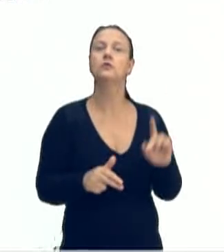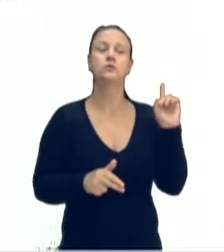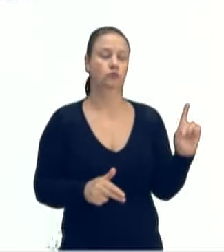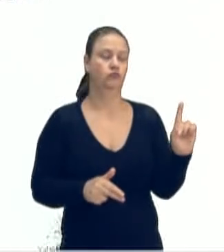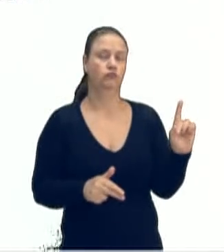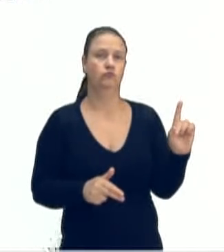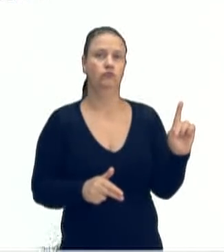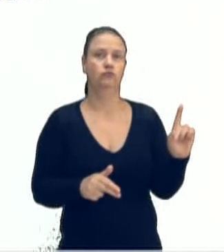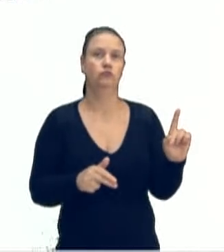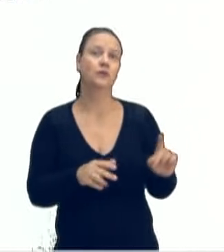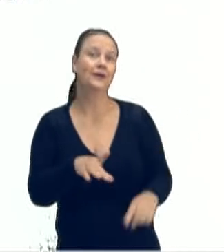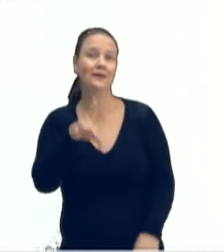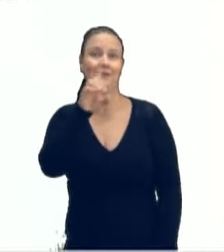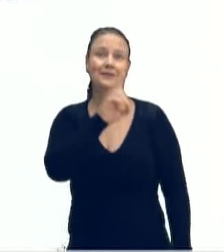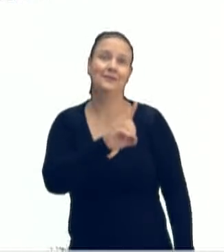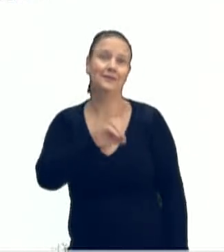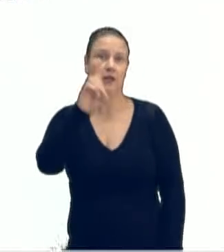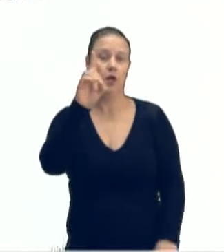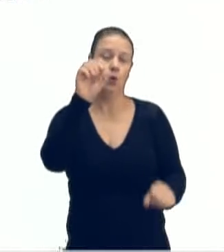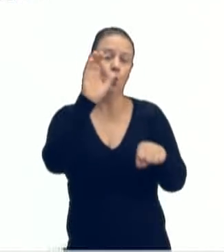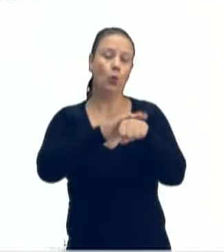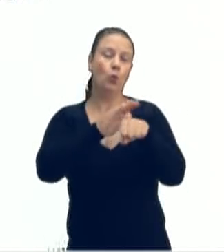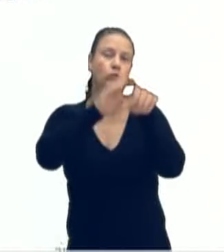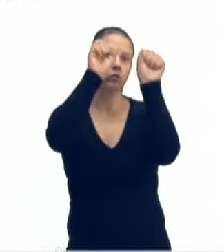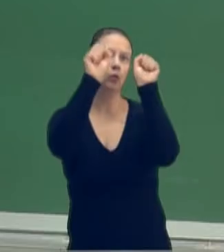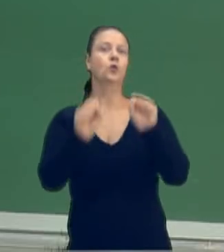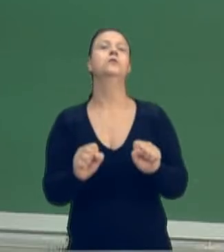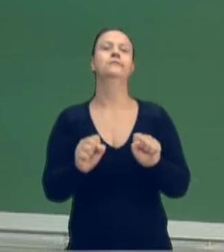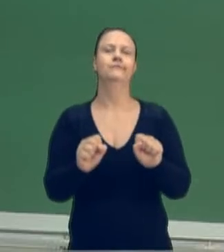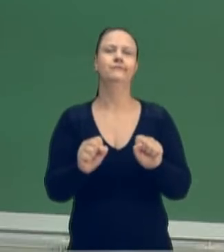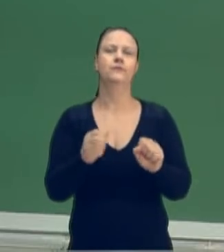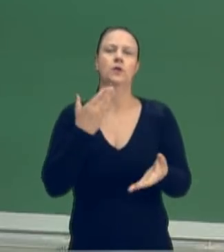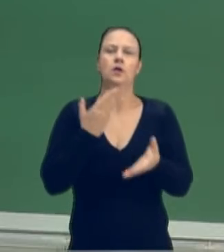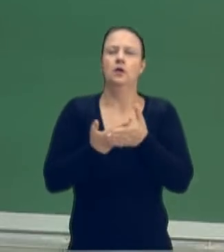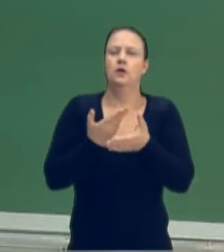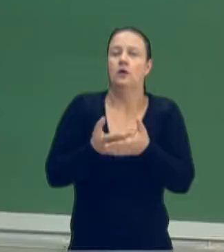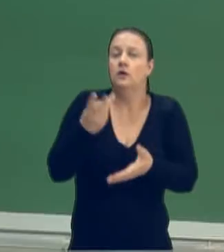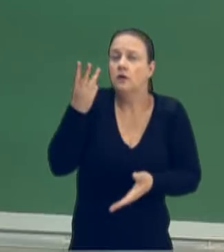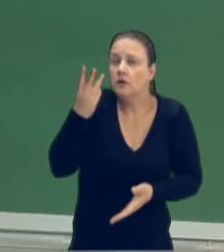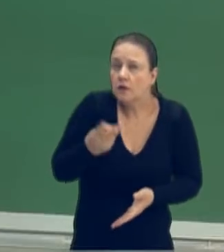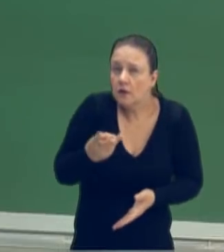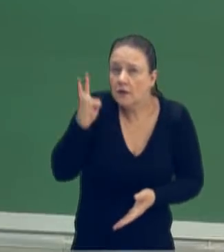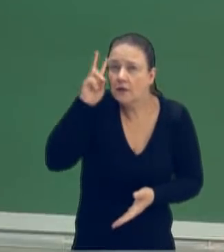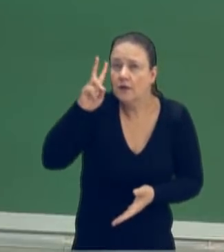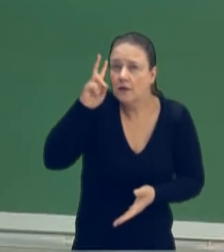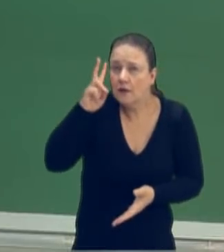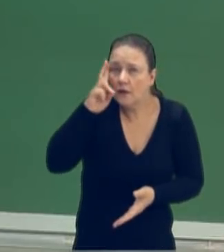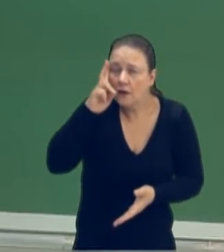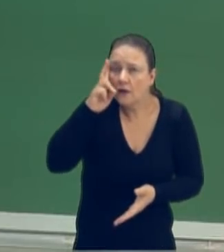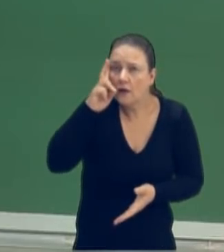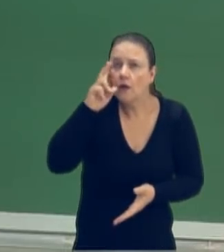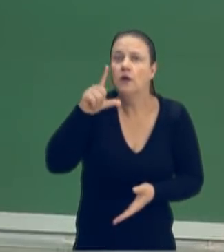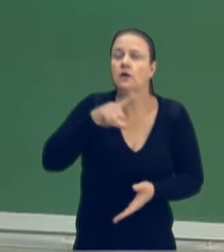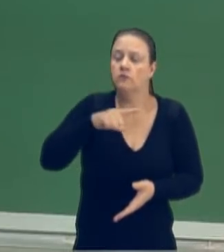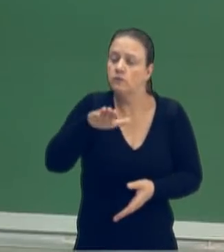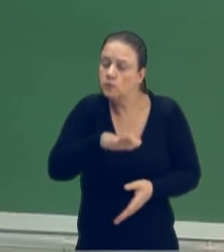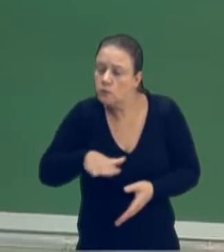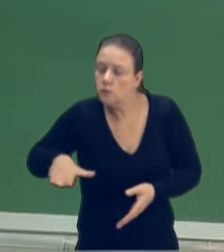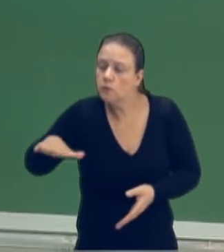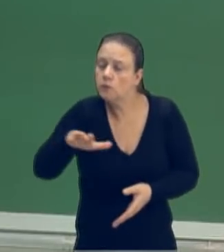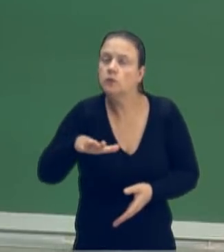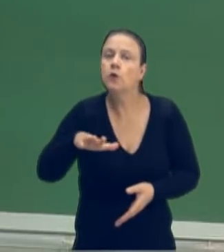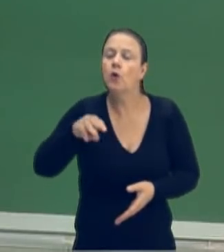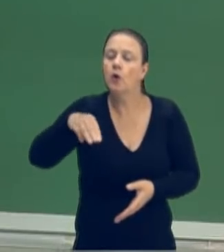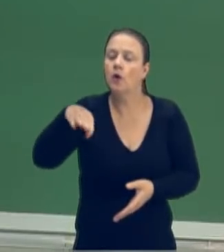teocracia, Deus, cracia, poder. Na aula passada, aula 3, vocês viram a Mesopotâmia. O governante é uma